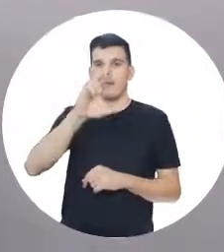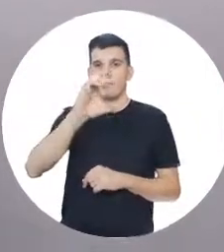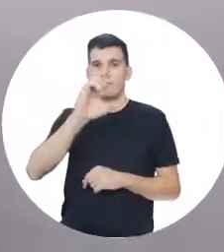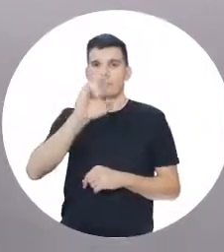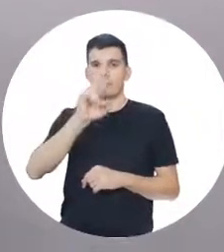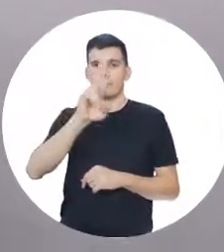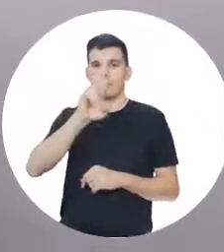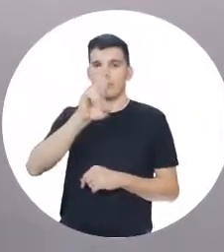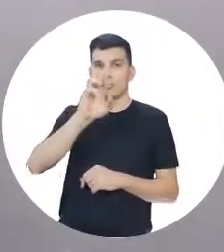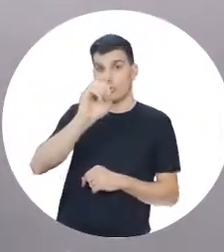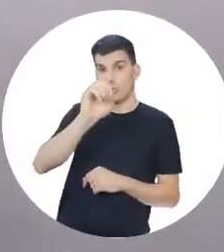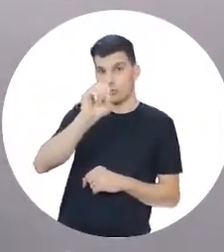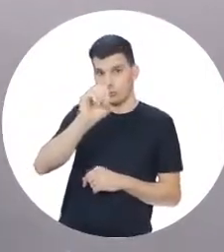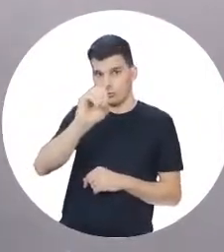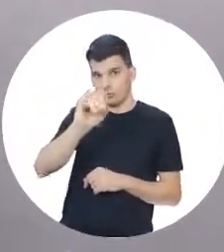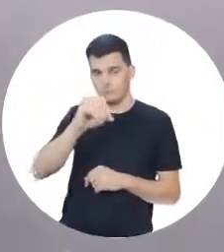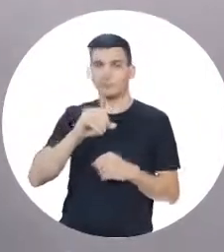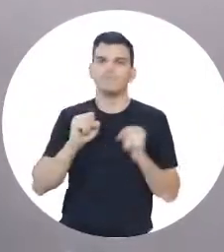mercuroso.